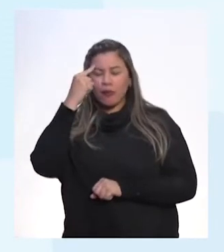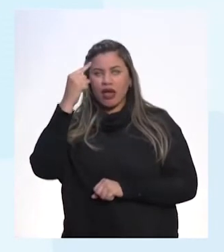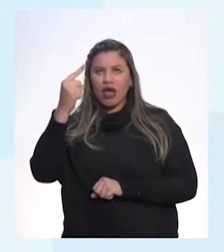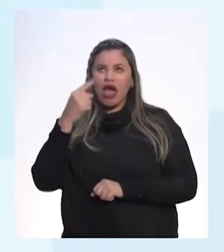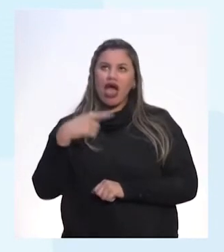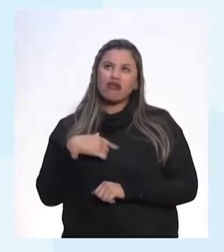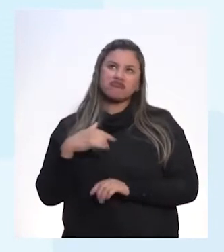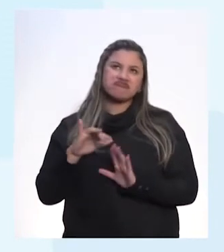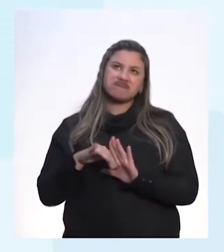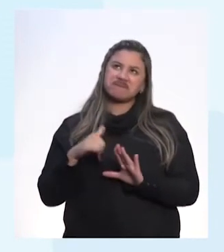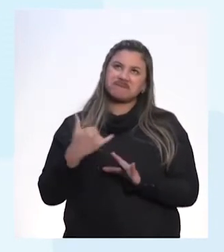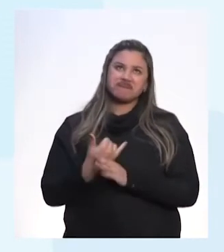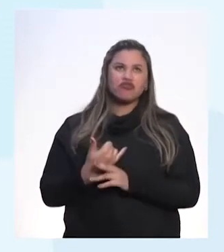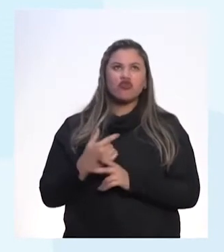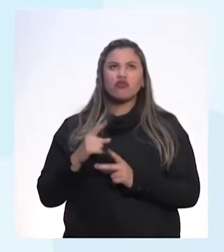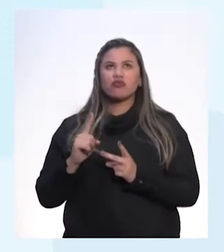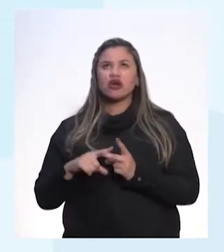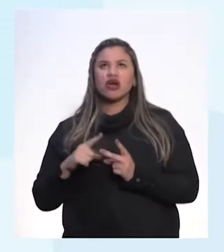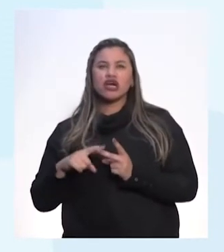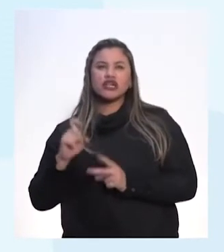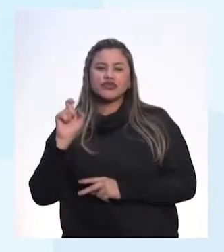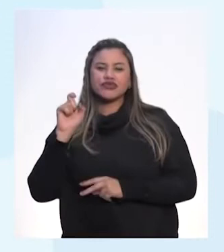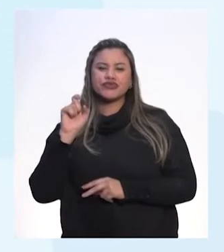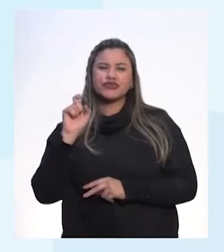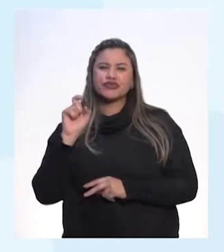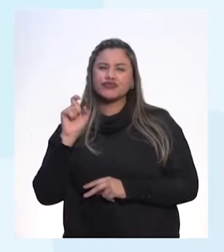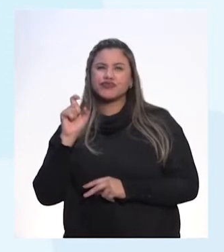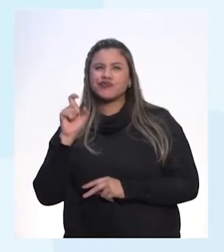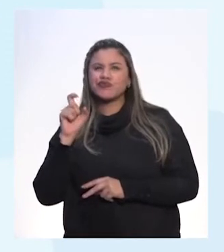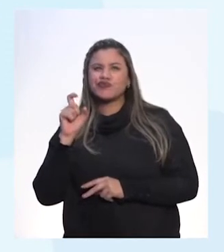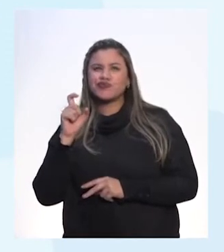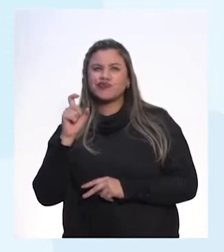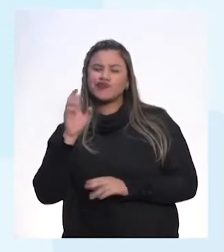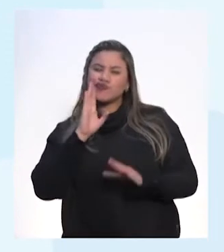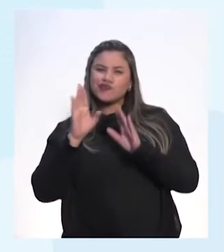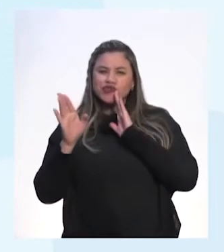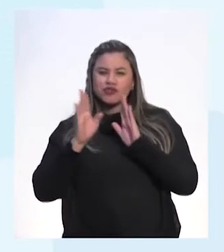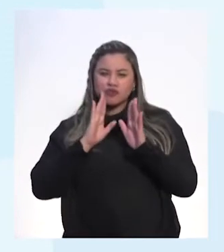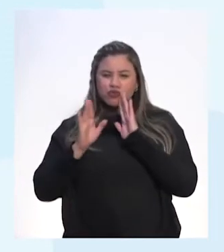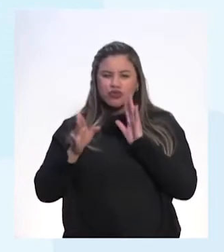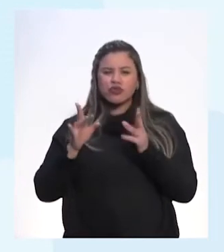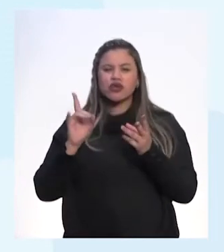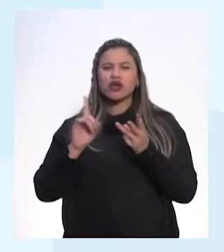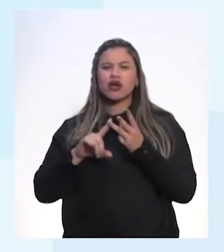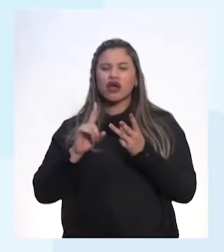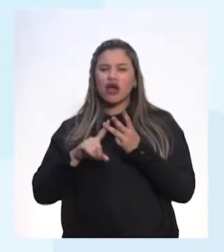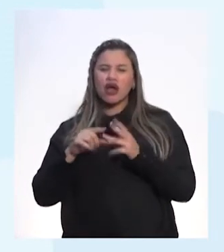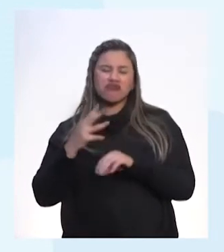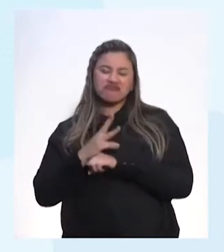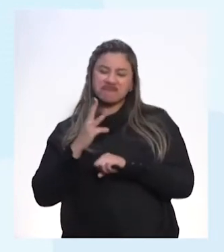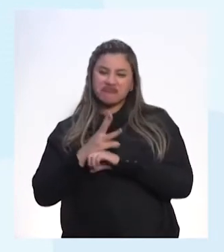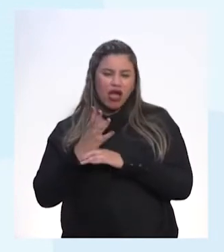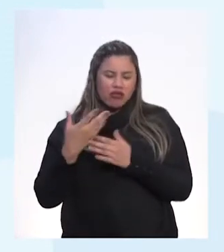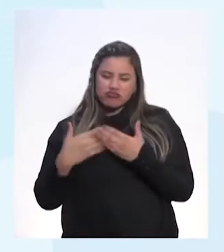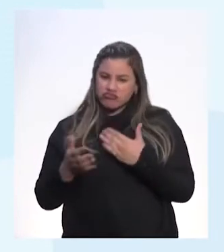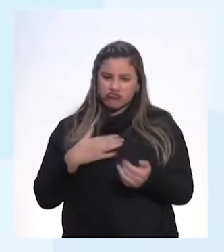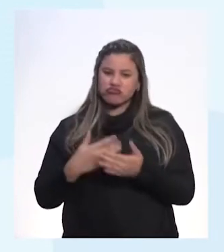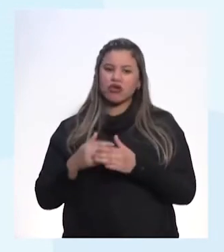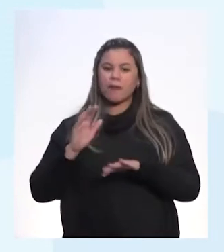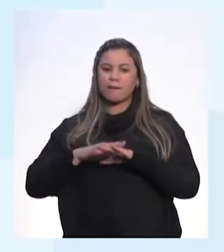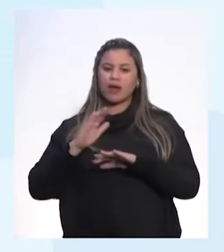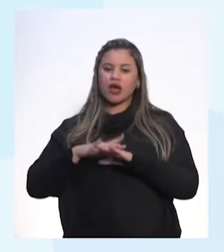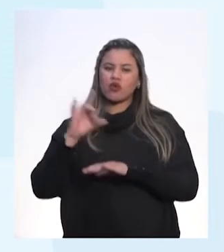meu YouTube, no meu canal do YouTube, eu quero fazer através do Facebook, eu quero fazer através do WhatsApp, enfim. Você vai escolher